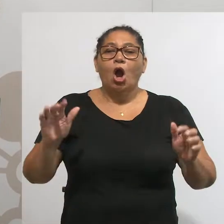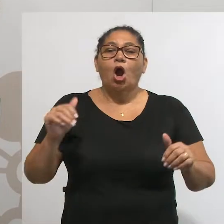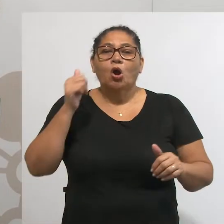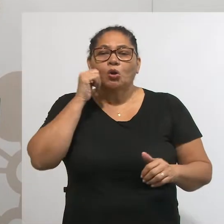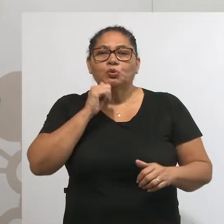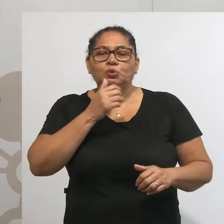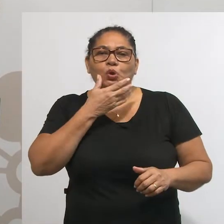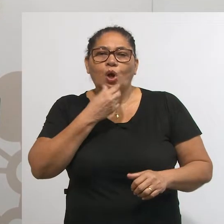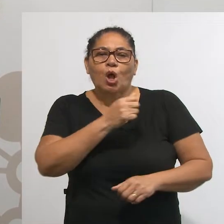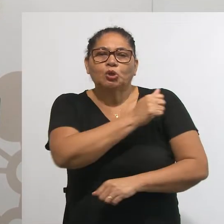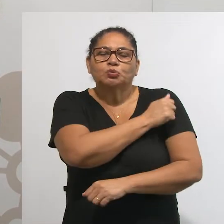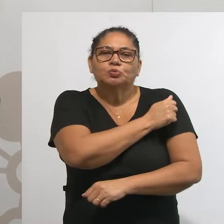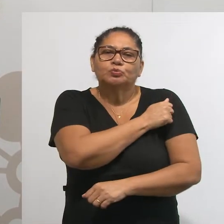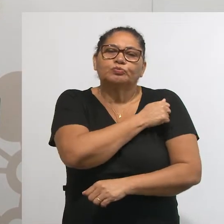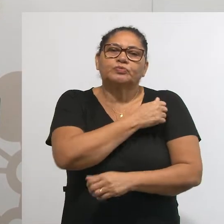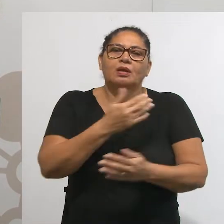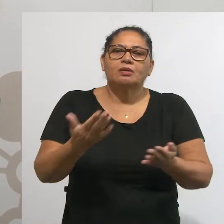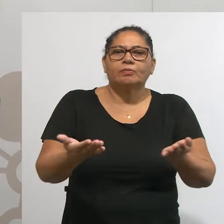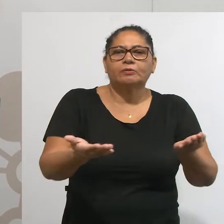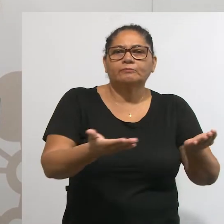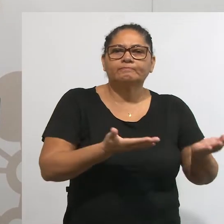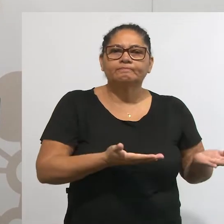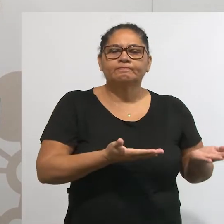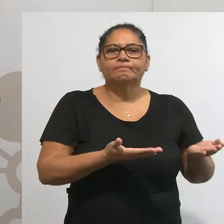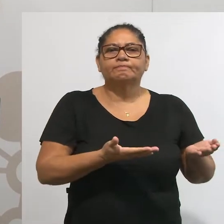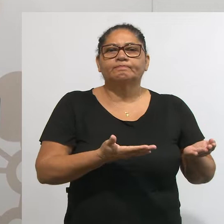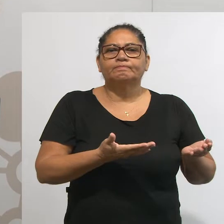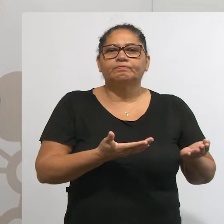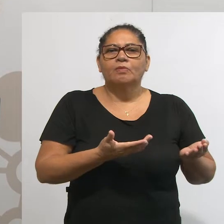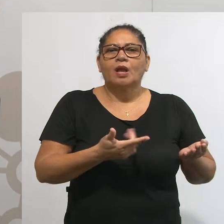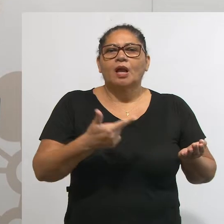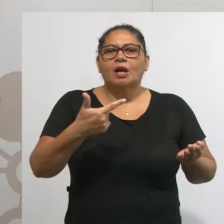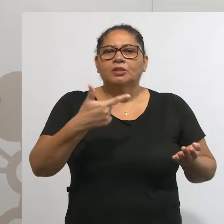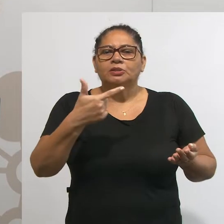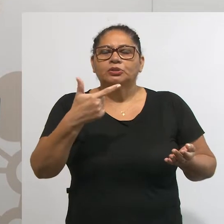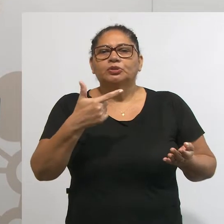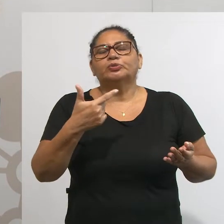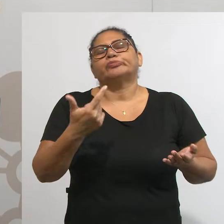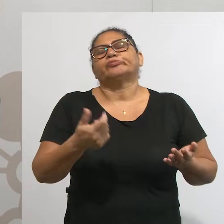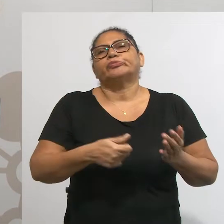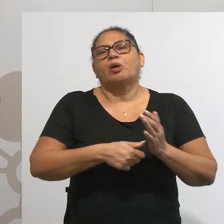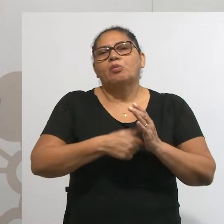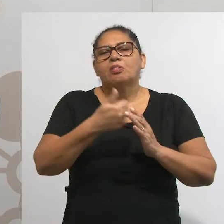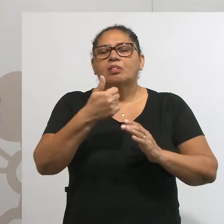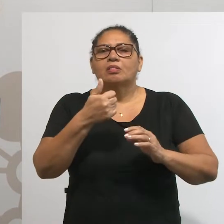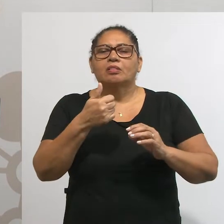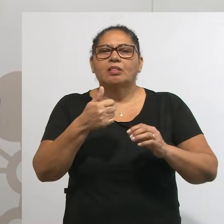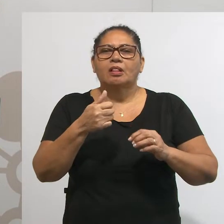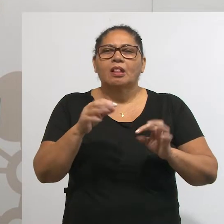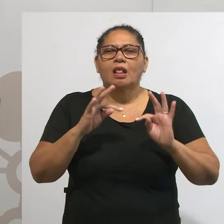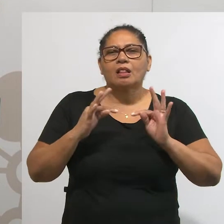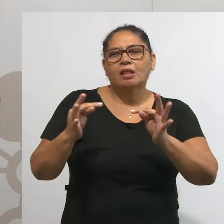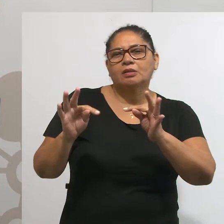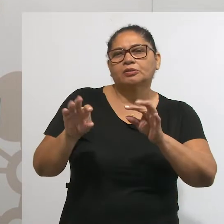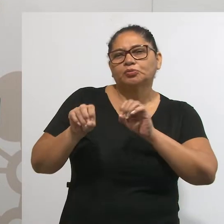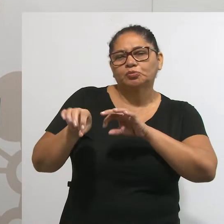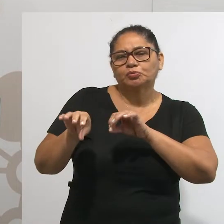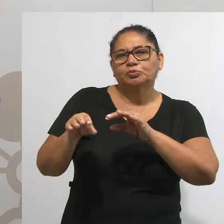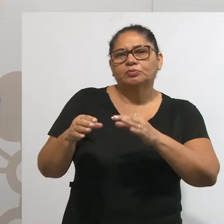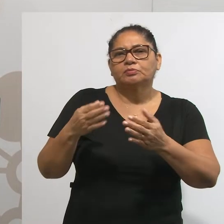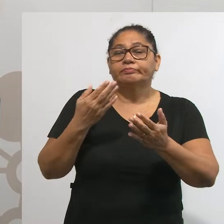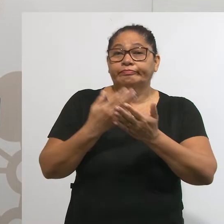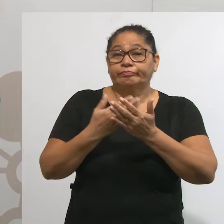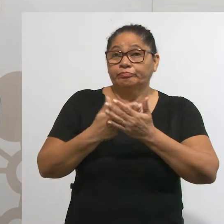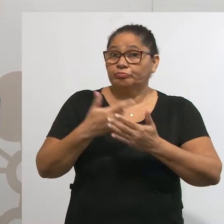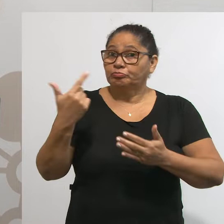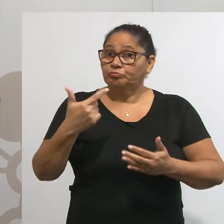Olá, aluno, olá, aluna. Seja bem-vindo à segunda unidade da disciplina Teorias Educacionais. Nesta